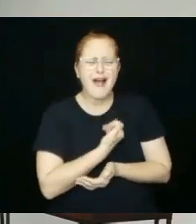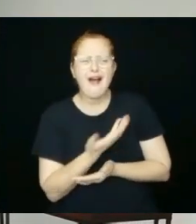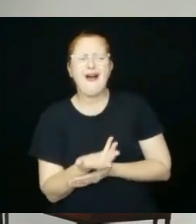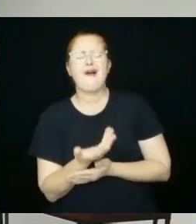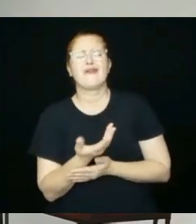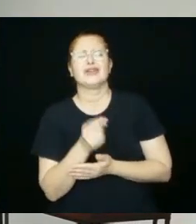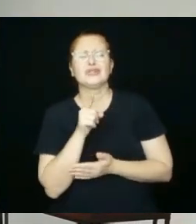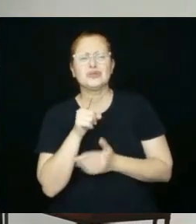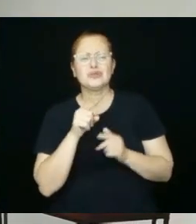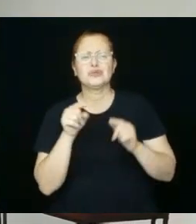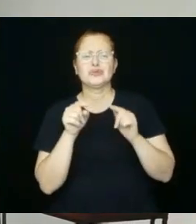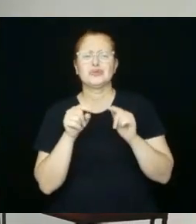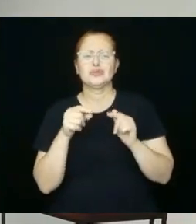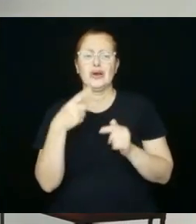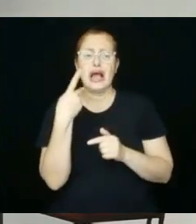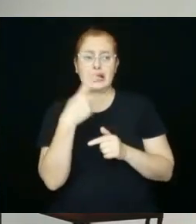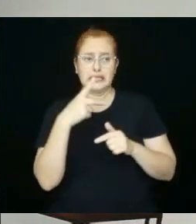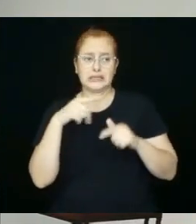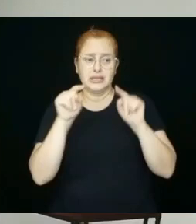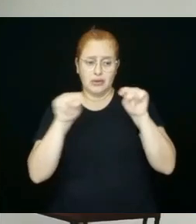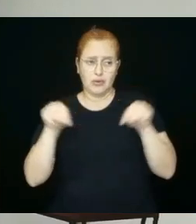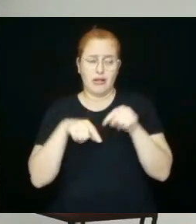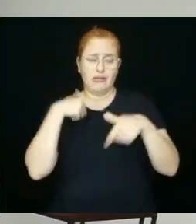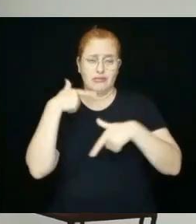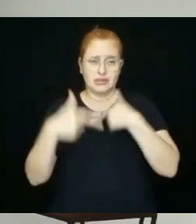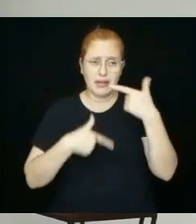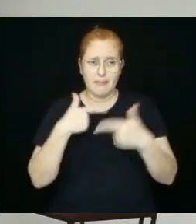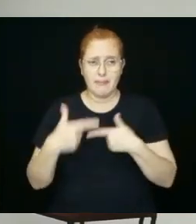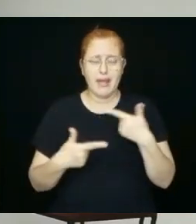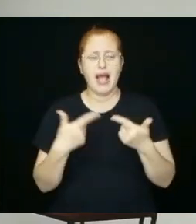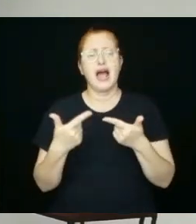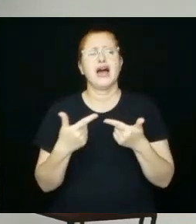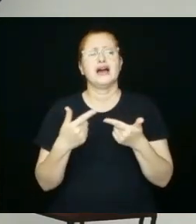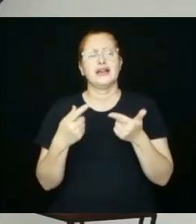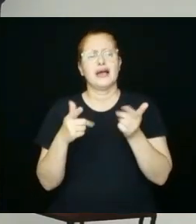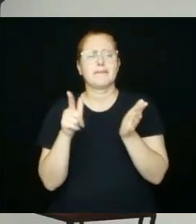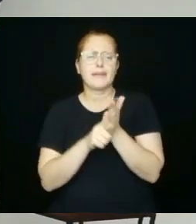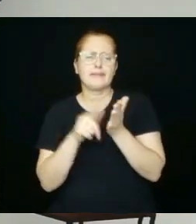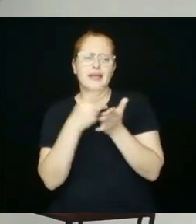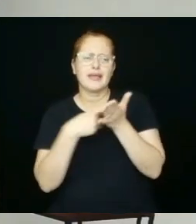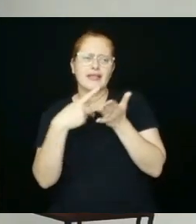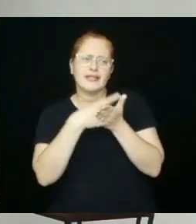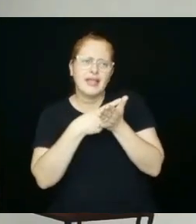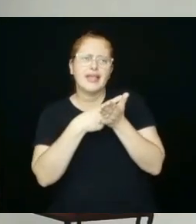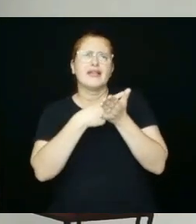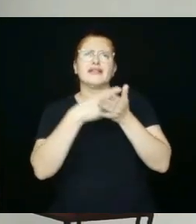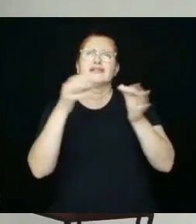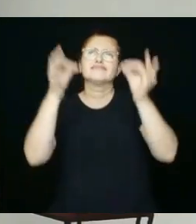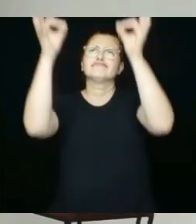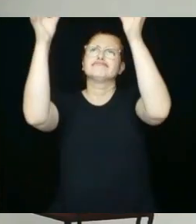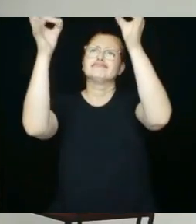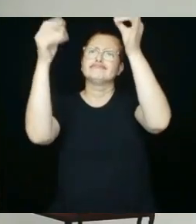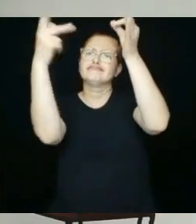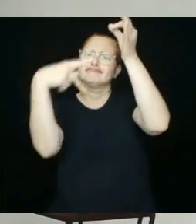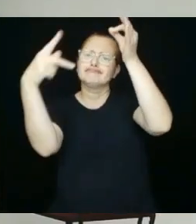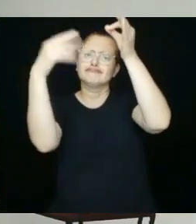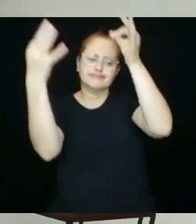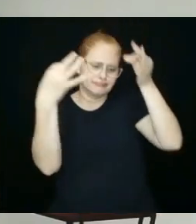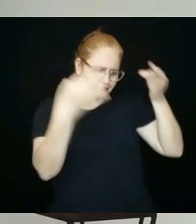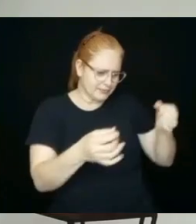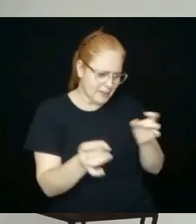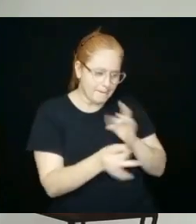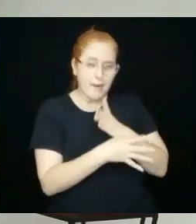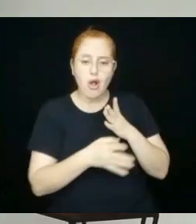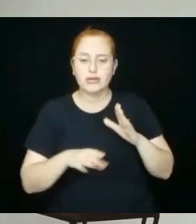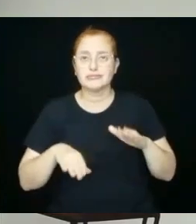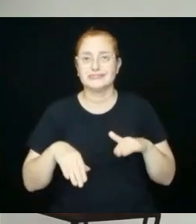no ateliê, tu desenha, daí tu tira o desenho do ateliê, põe numa parede da casa, assim como tá pronto, deixa eu ver se tá pronto. E aqui